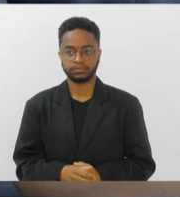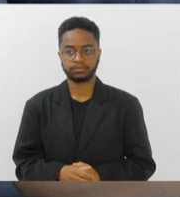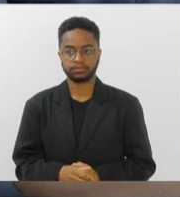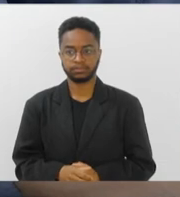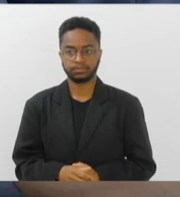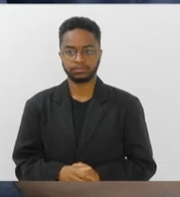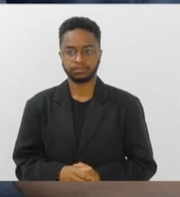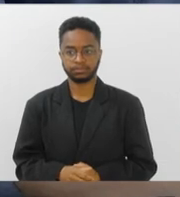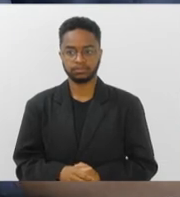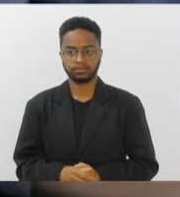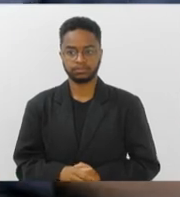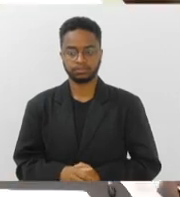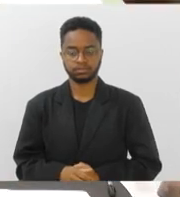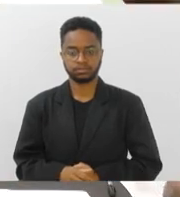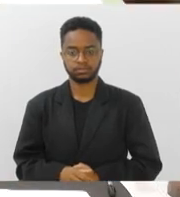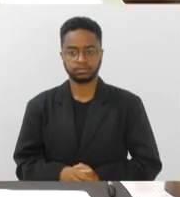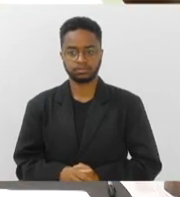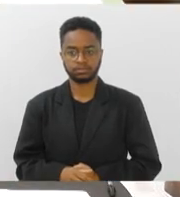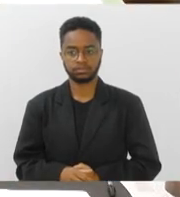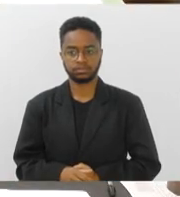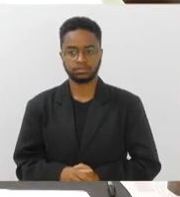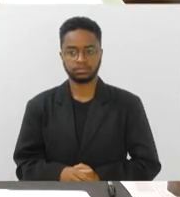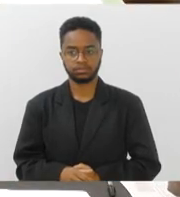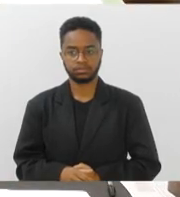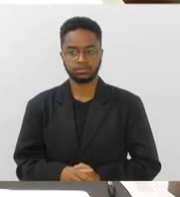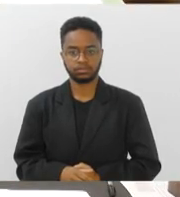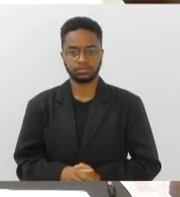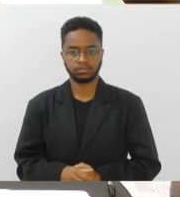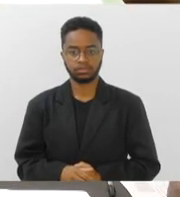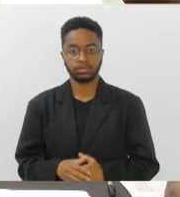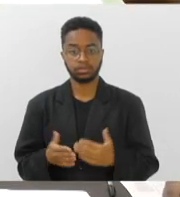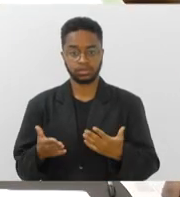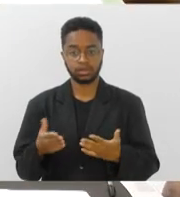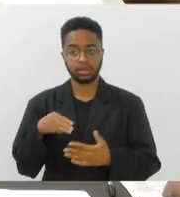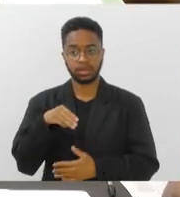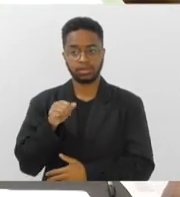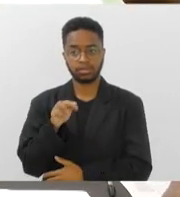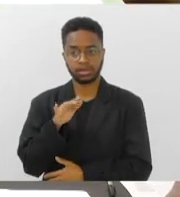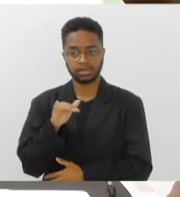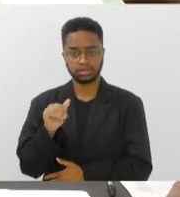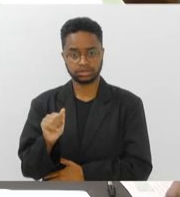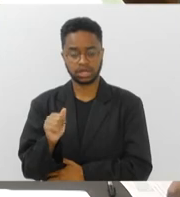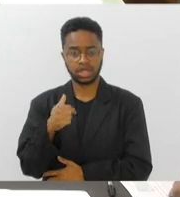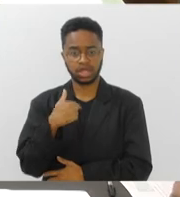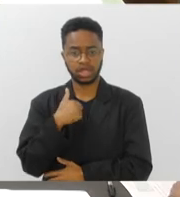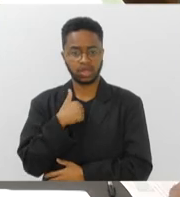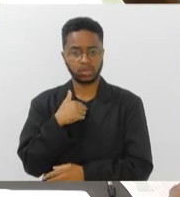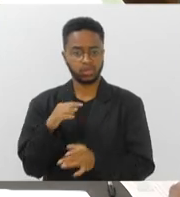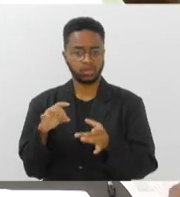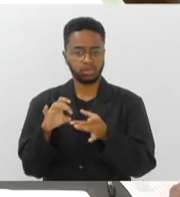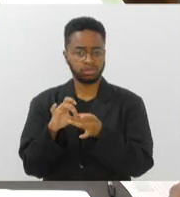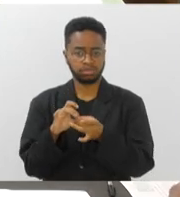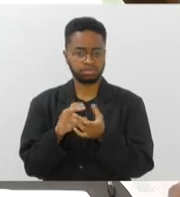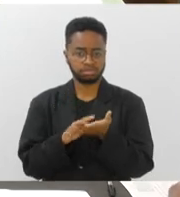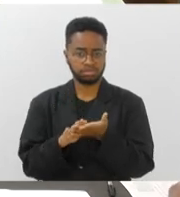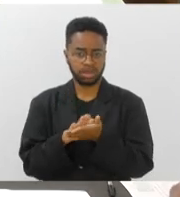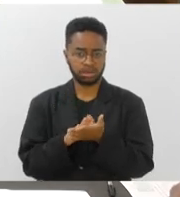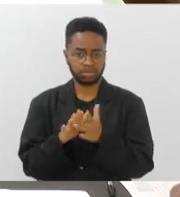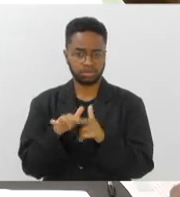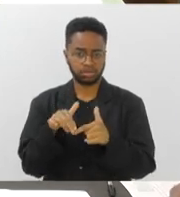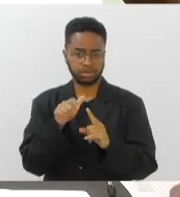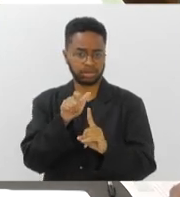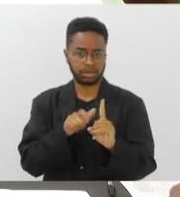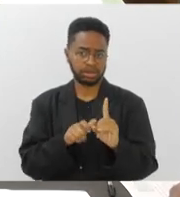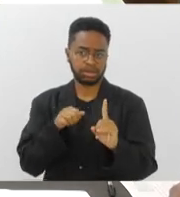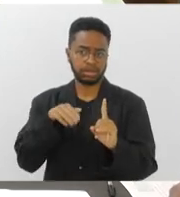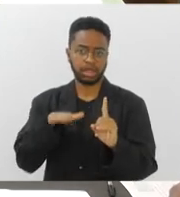Eu estou sendo chato com isso, e aí me permito, sim, deputada Márcia Giovanni, não estou tendo nenhum apego aqui do autor em si, nem agora